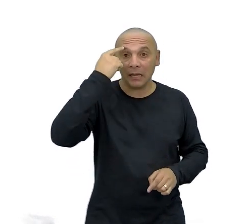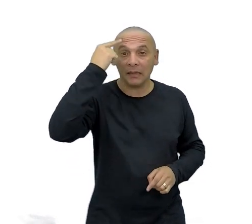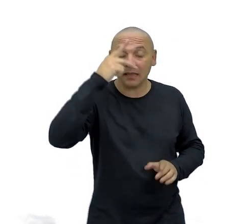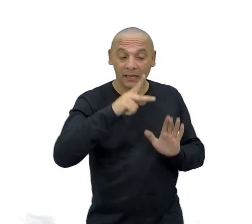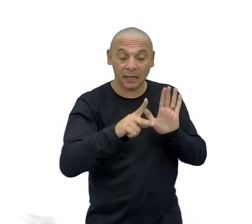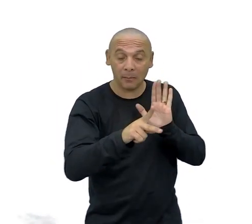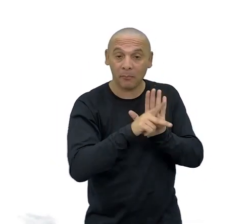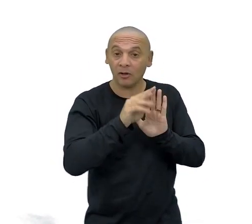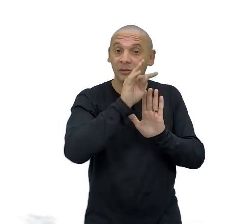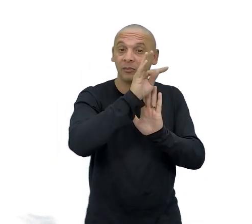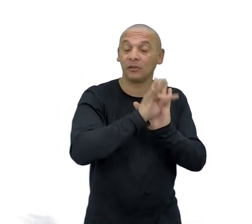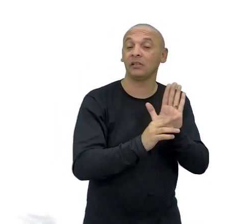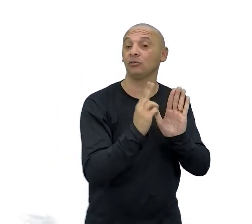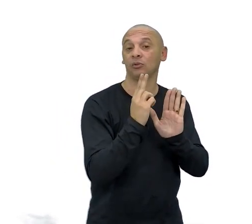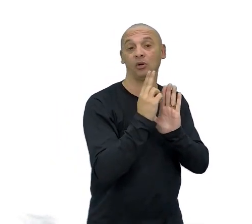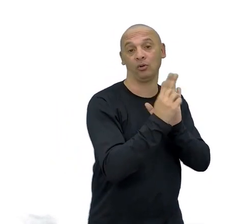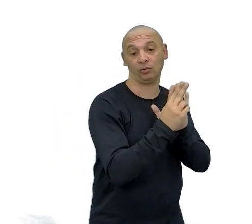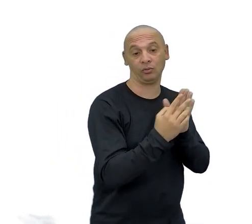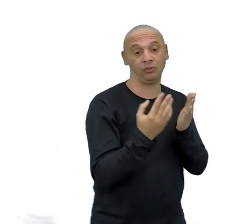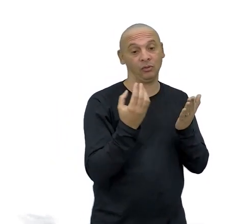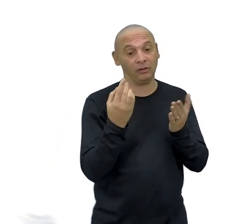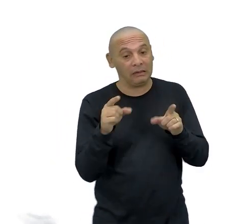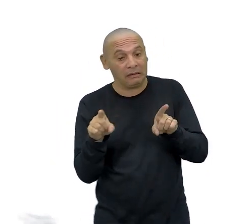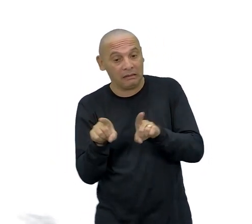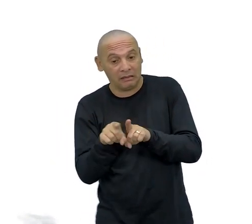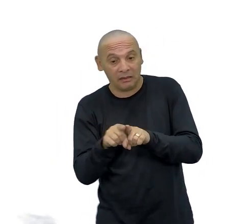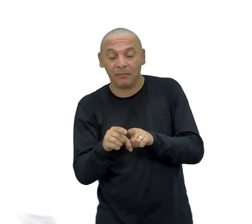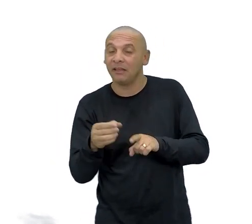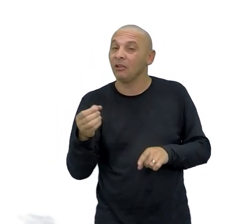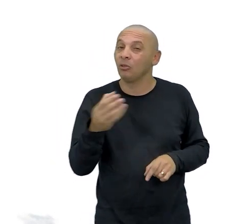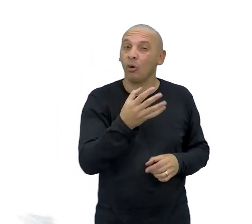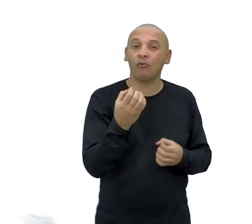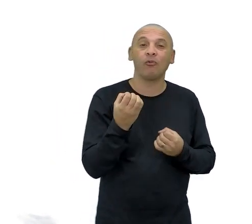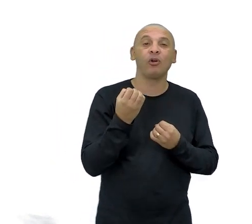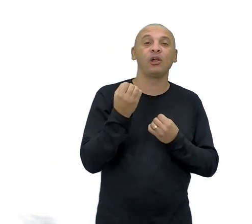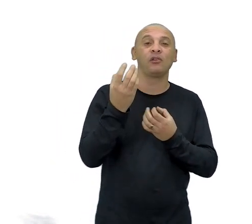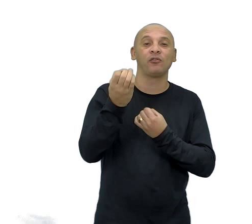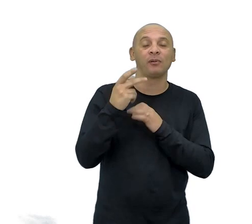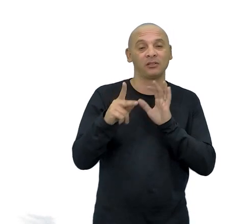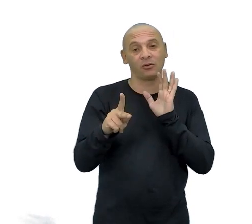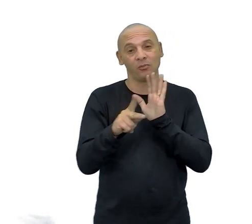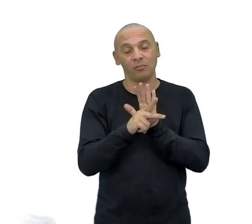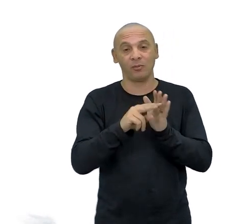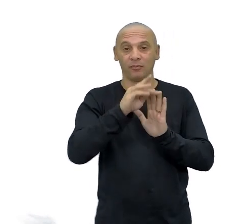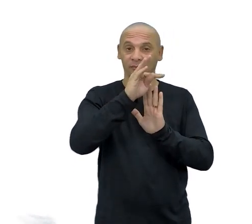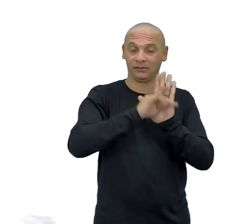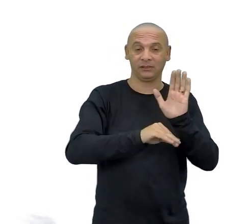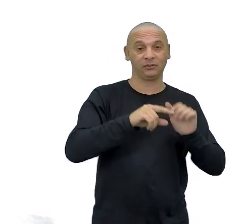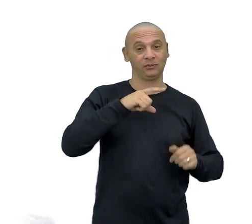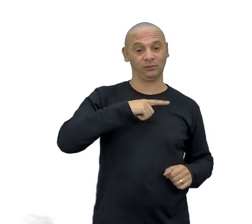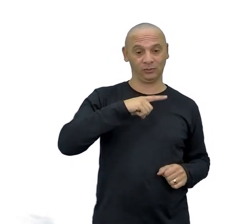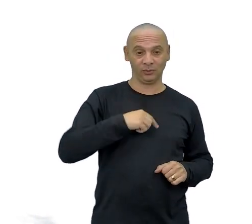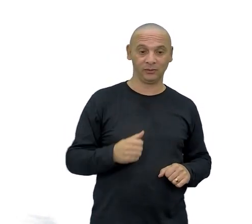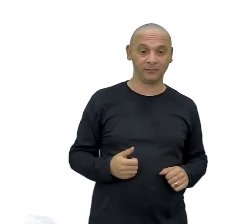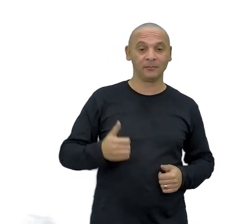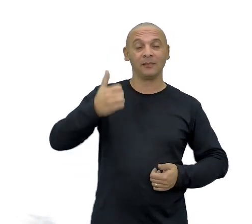posicionamento crítico do autor ou então novas informações relacionadas aos conhecimentos prévios, pontuar para eles talvez